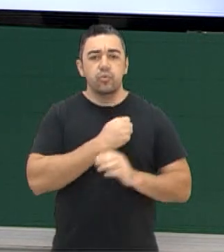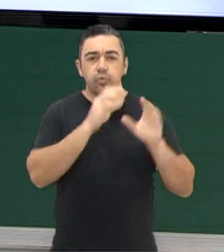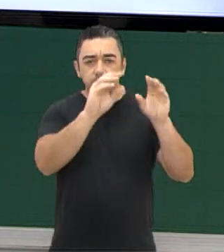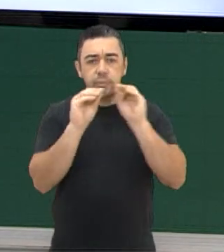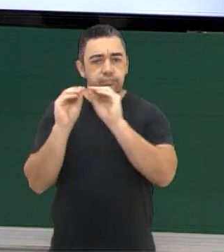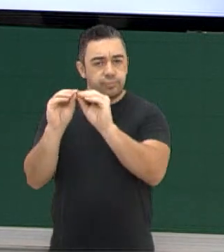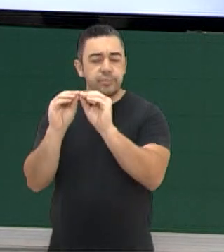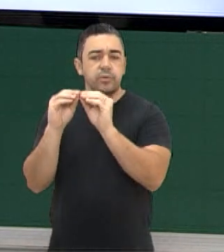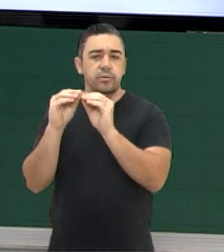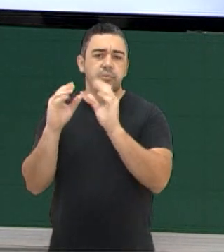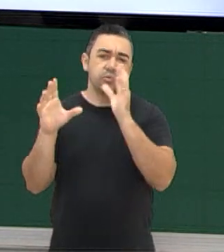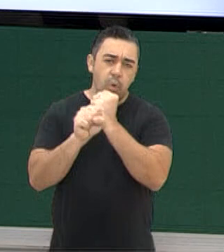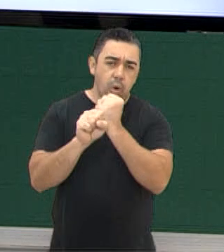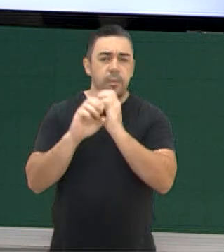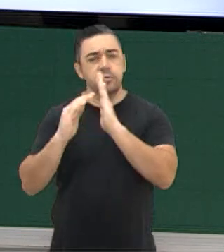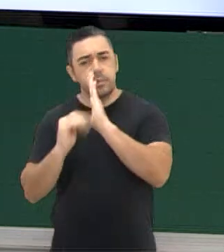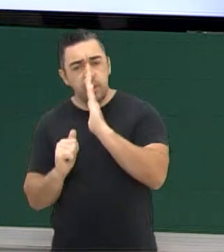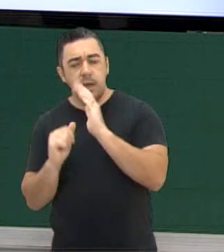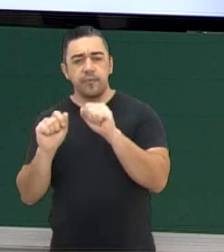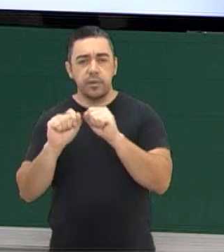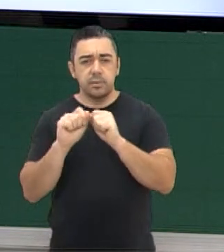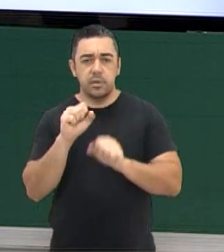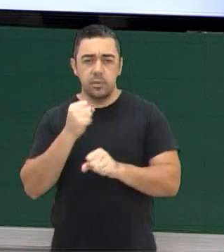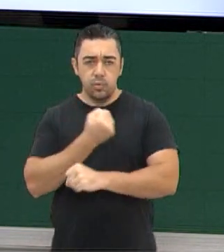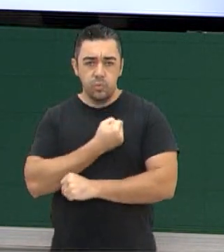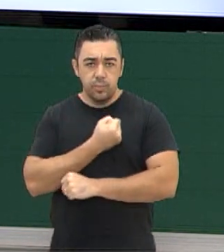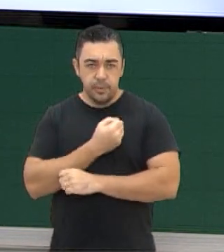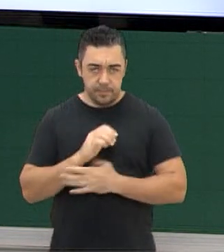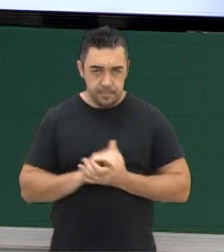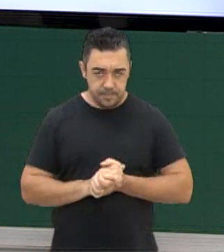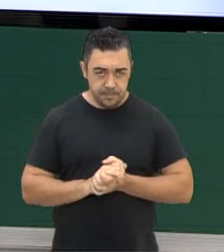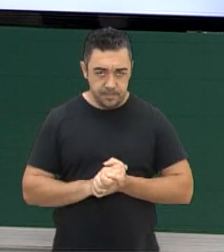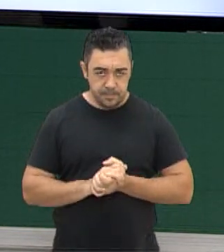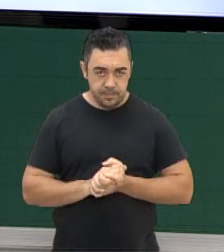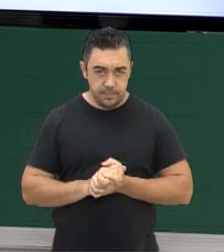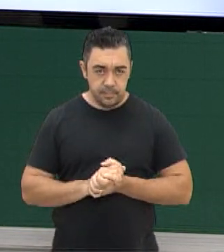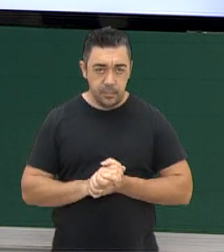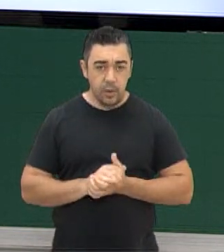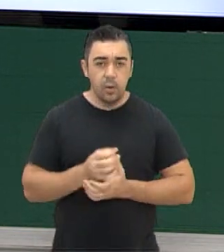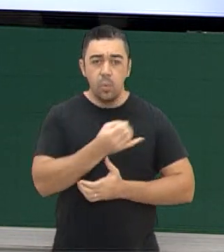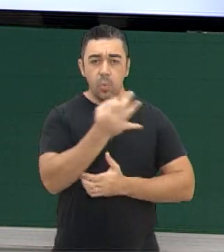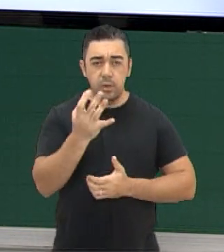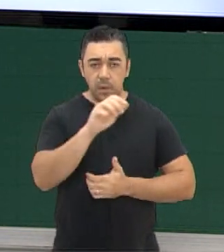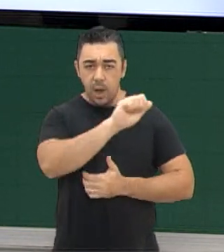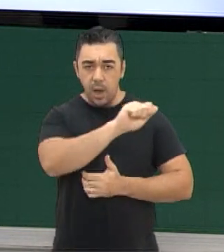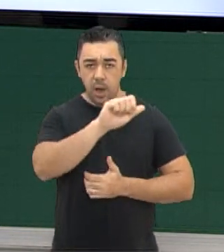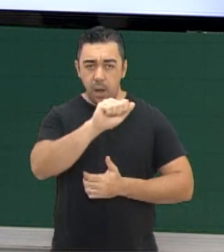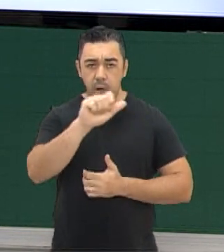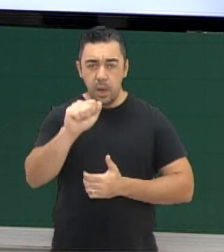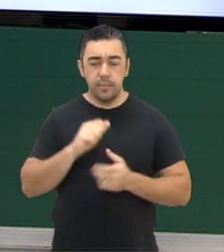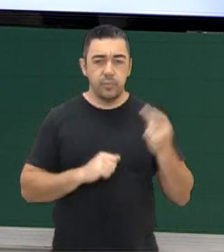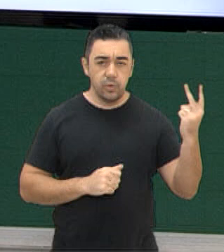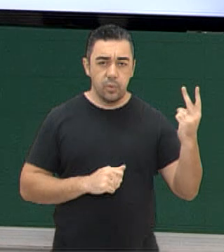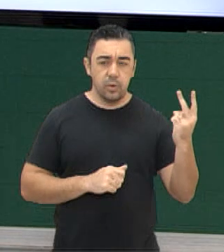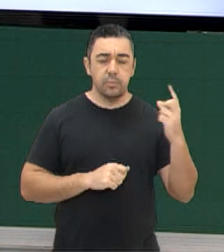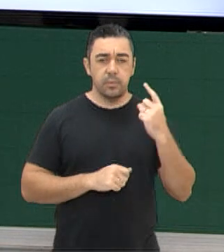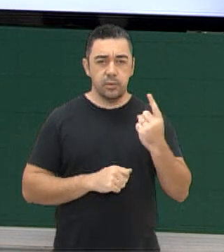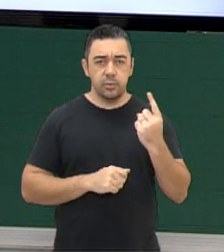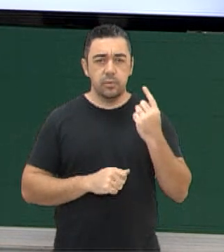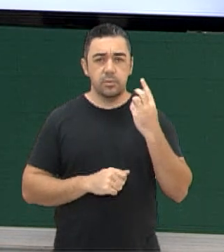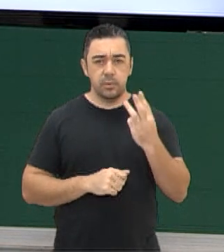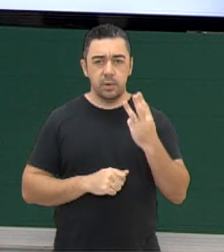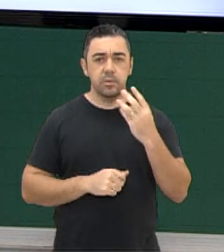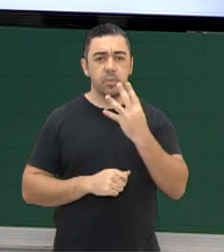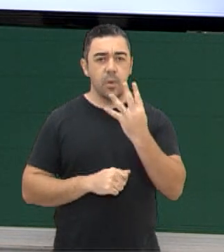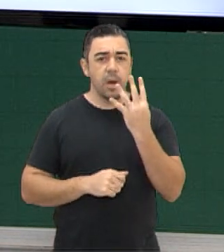ou subtrair, fazia com a parte numérica. Então, como é que ficou? Quantos A's eu tenho? 2 mais 1, 3 mais